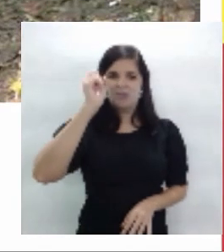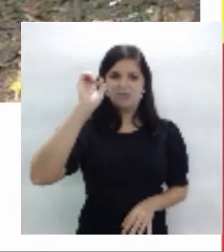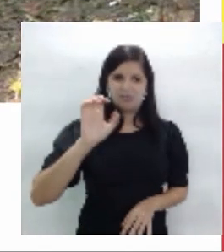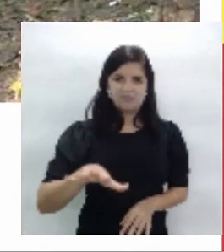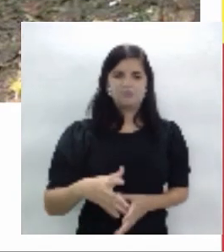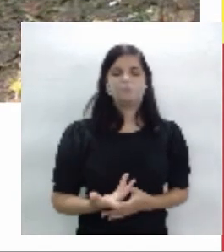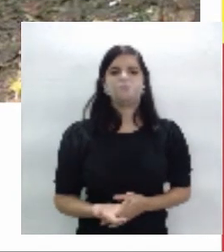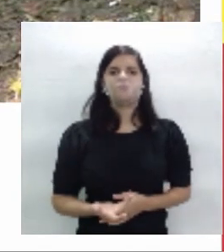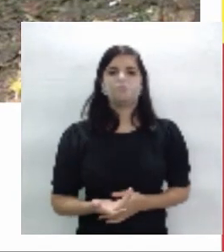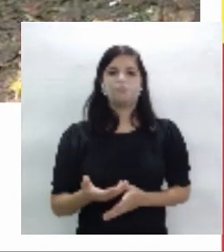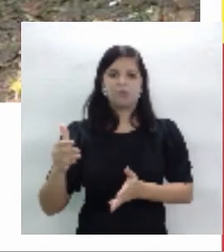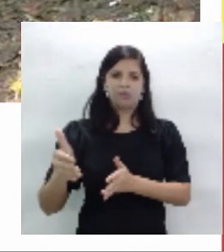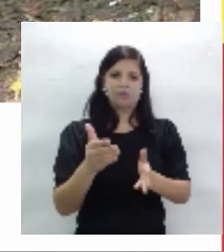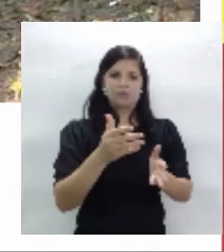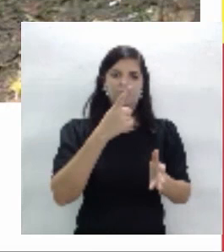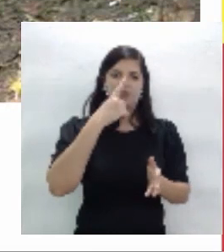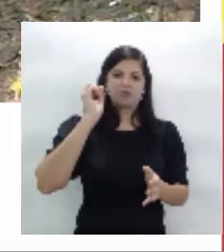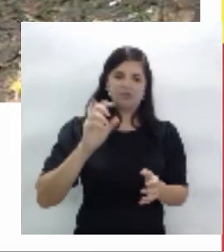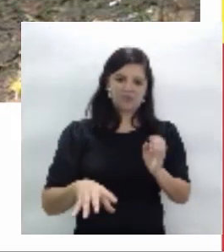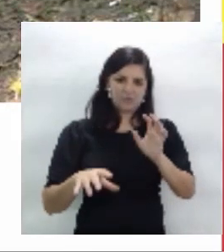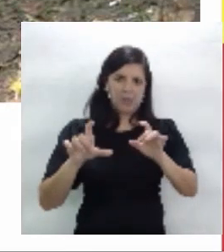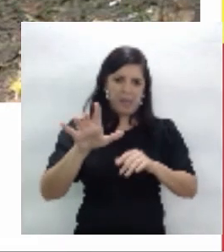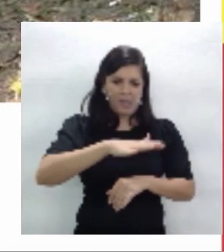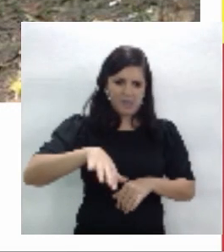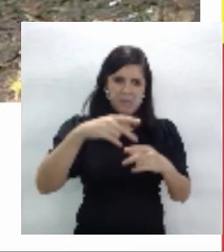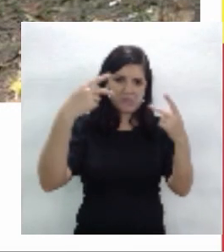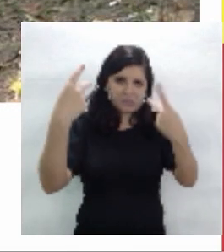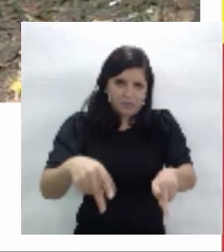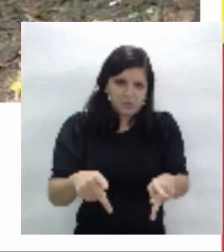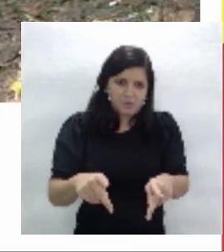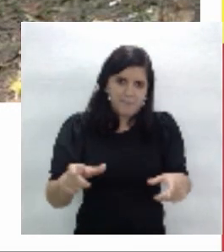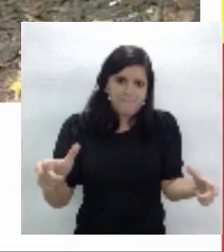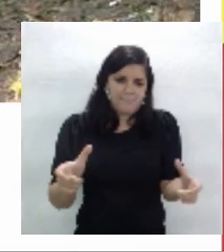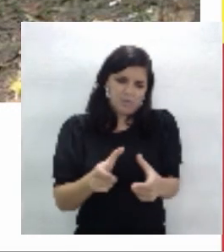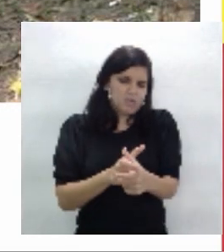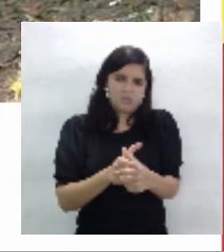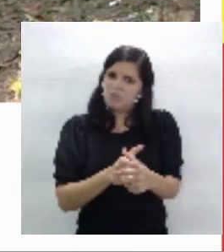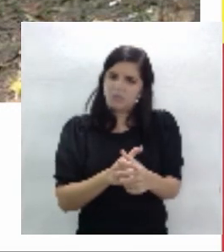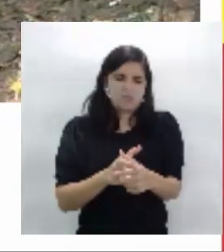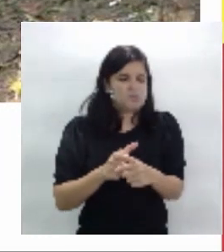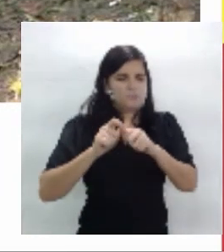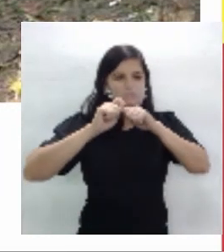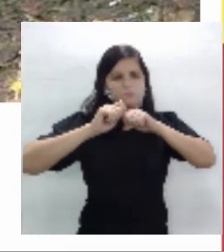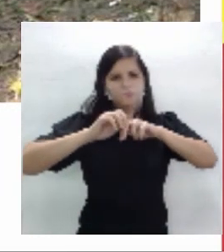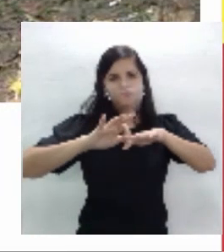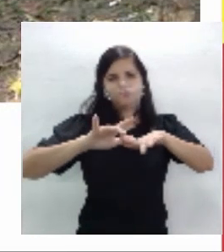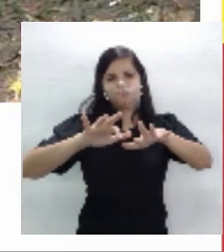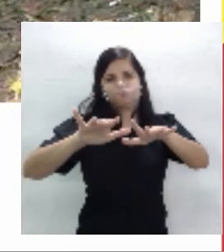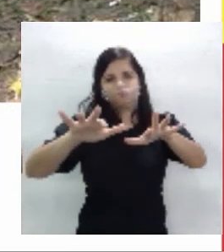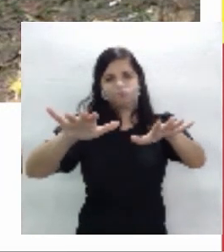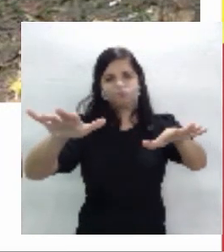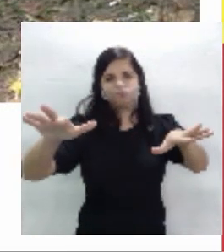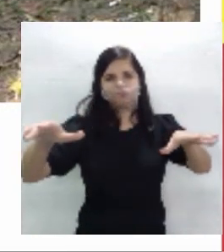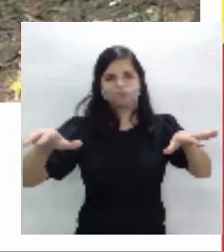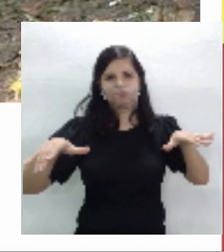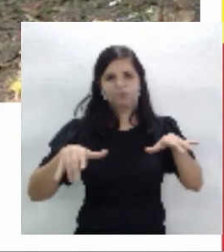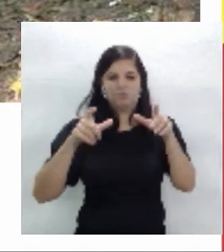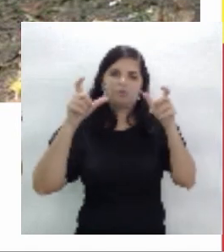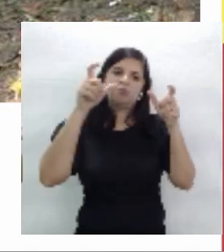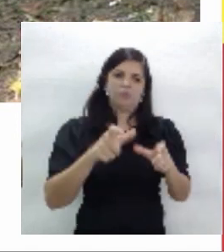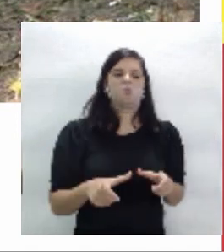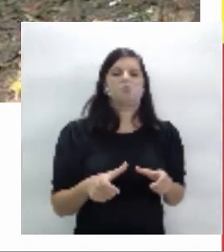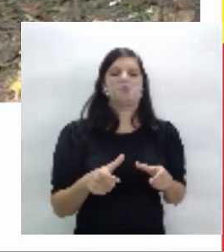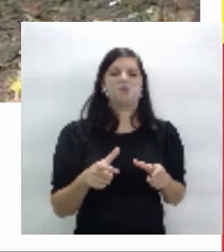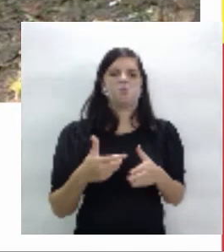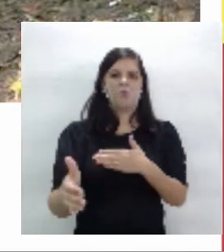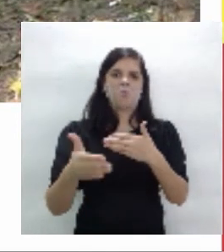tá? Então, quando você polui o rio achando que está só poluindo aquela área, tá? Você não está só apenas poluindo